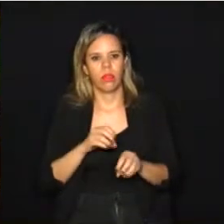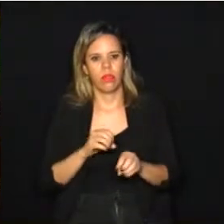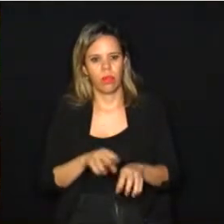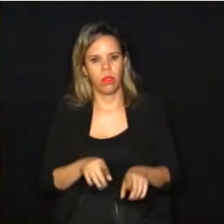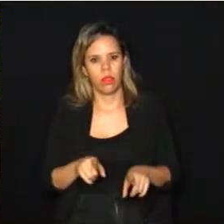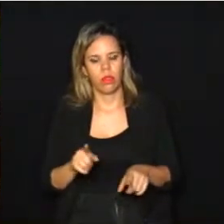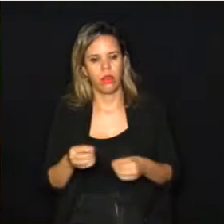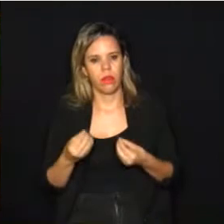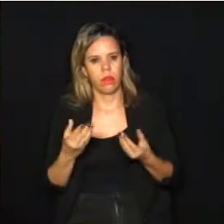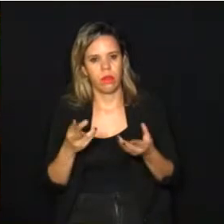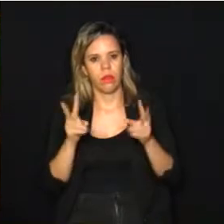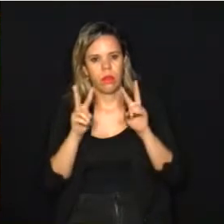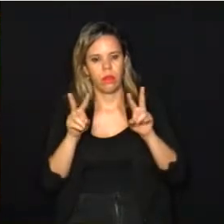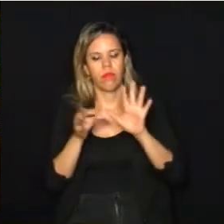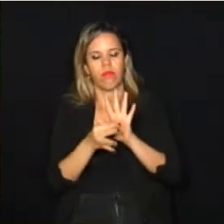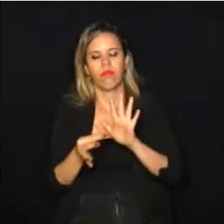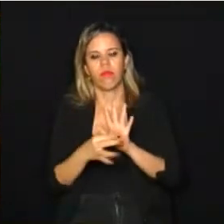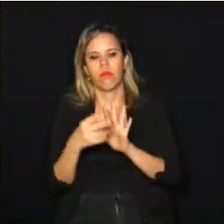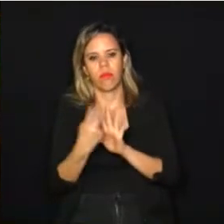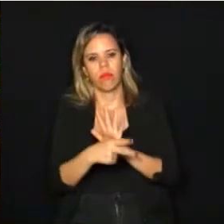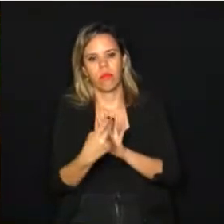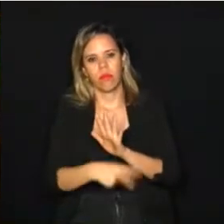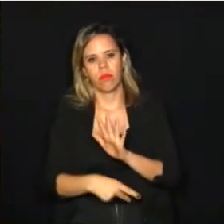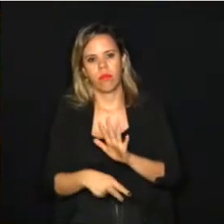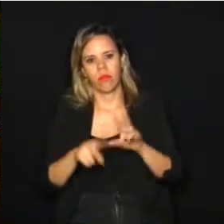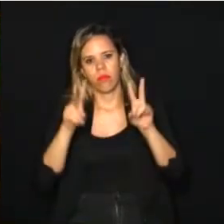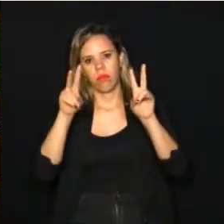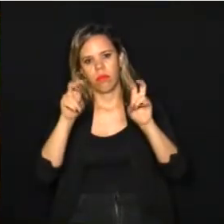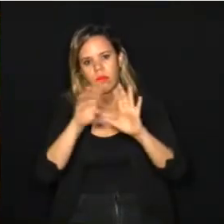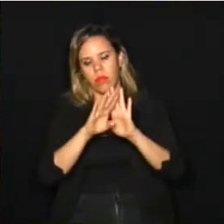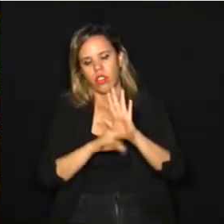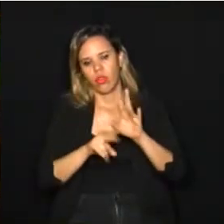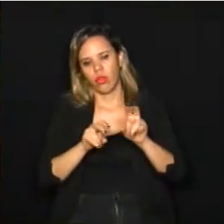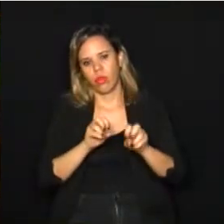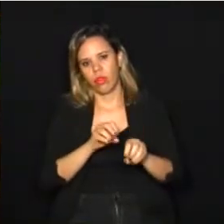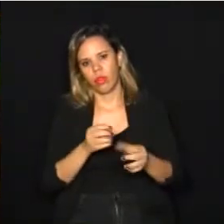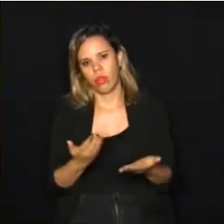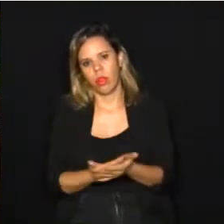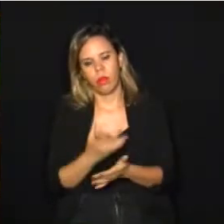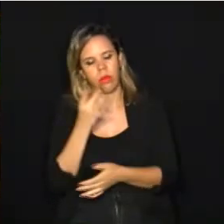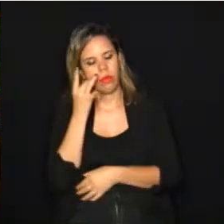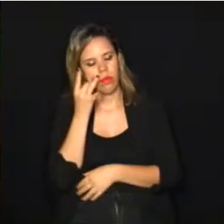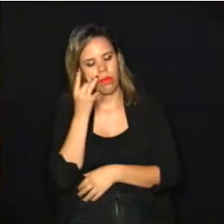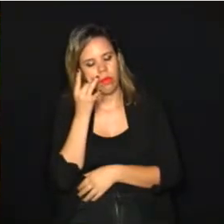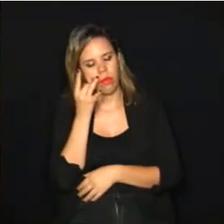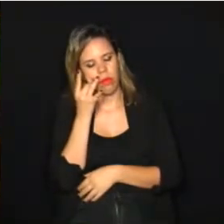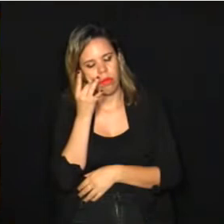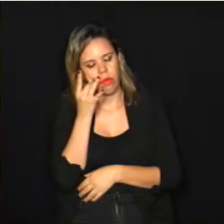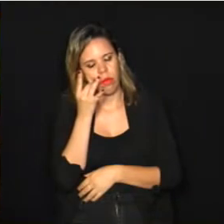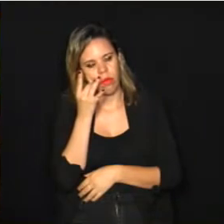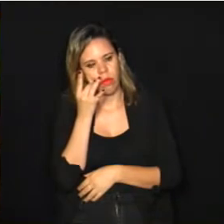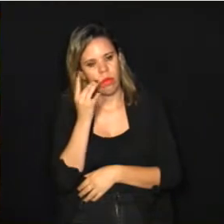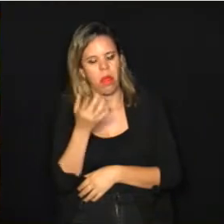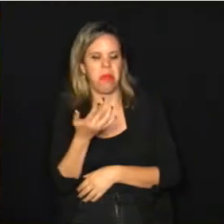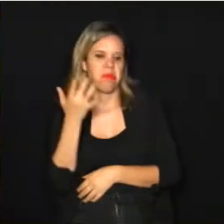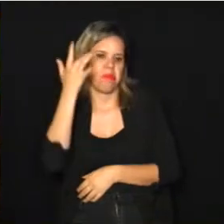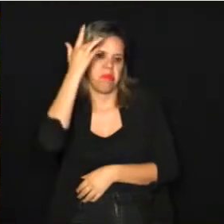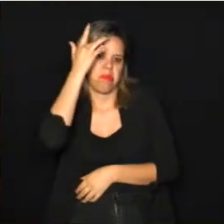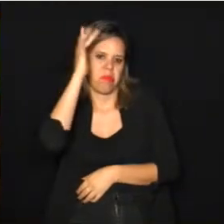vai dar a visão dele sobre esse tema da aula presencial, aí, que já não será